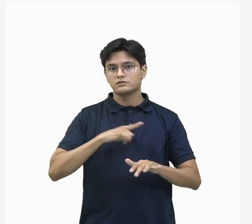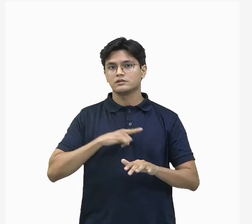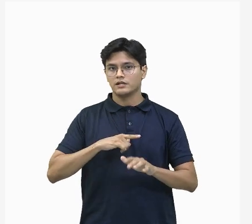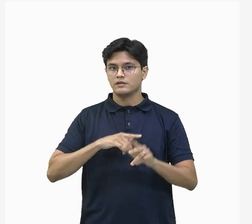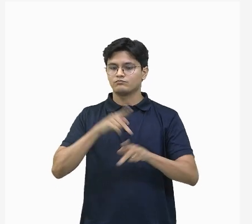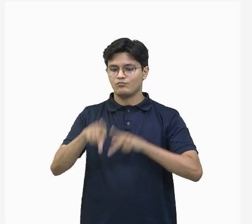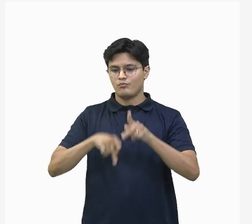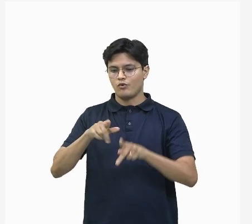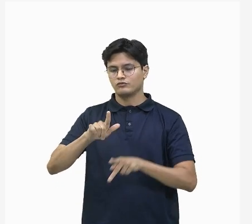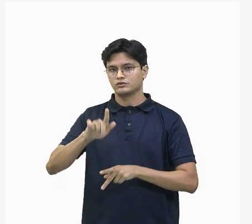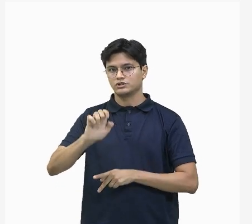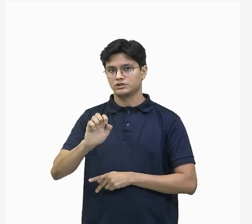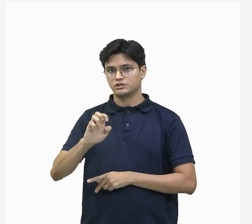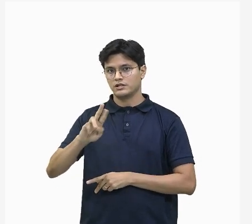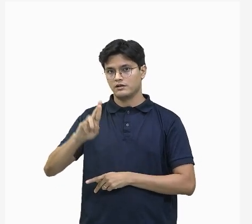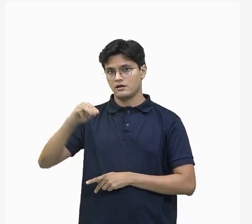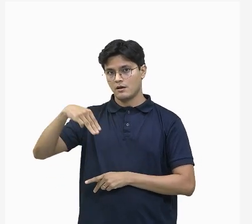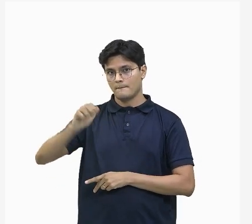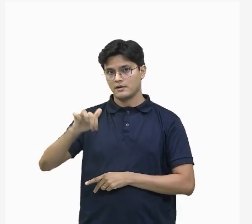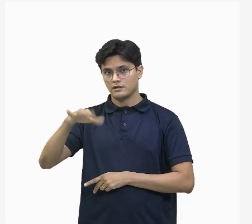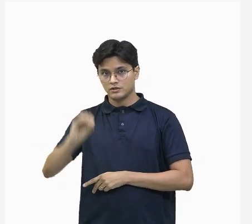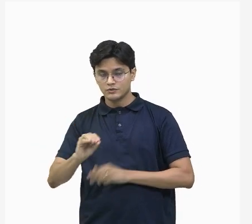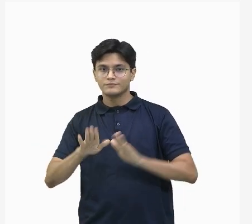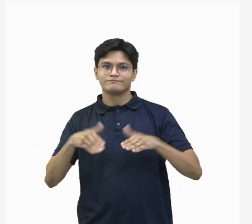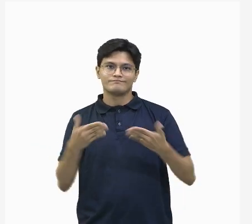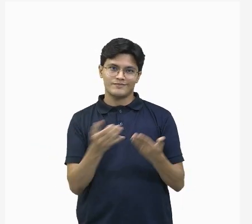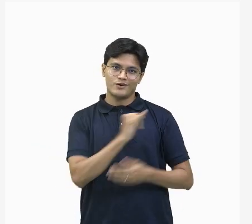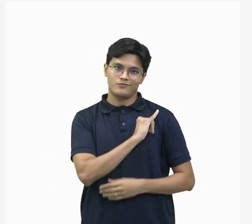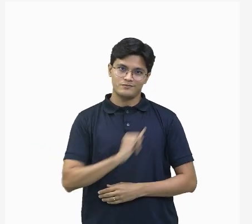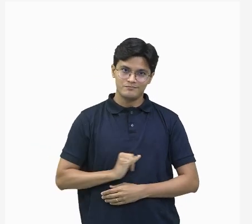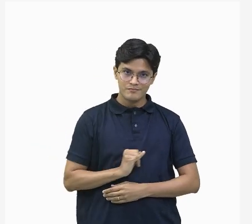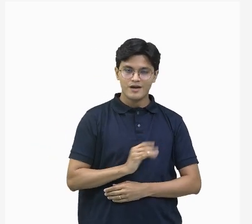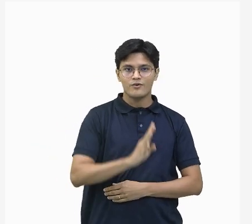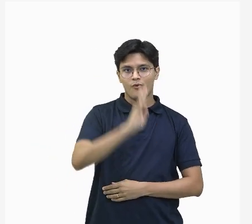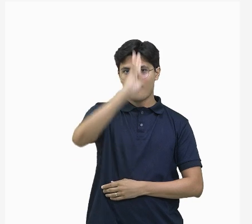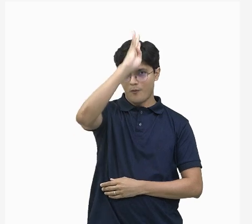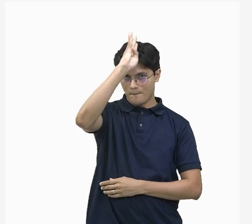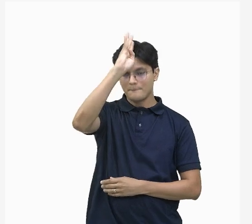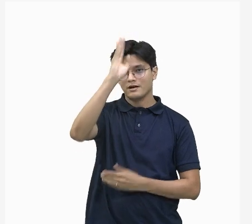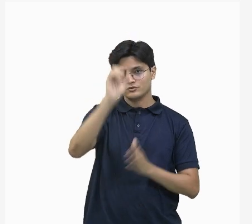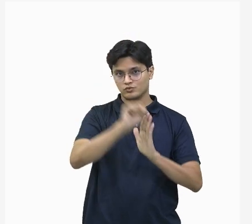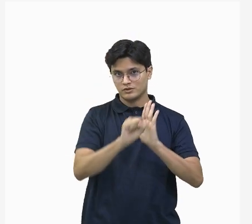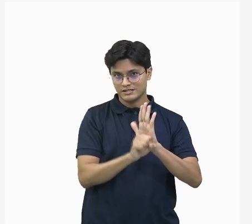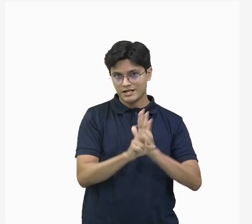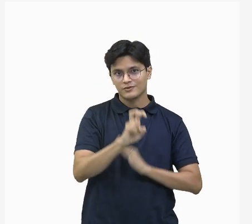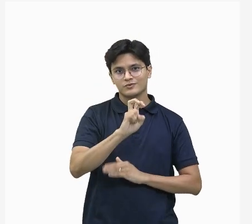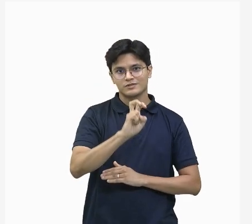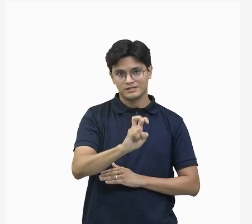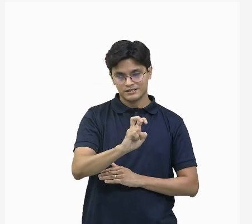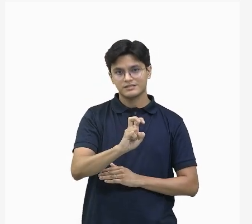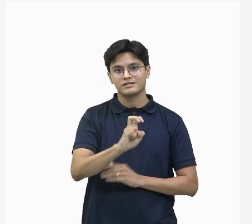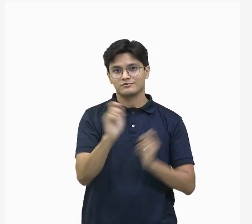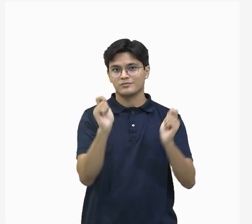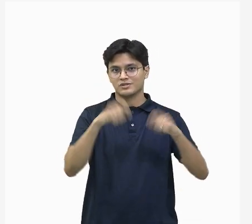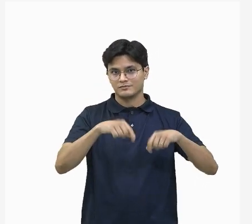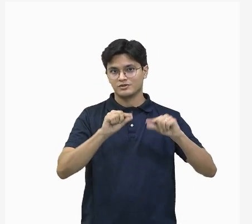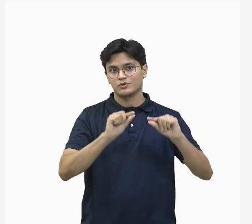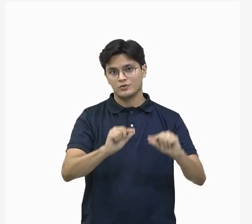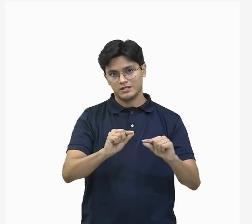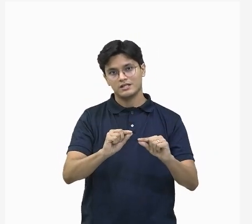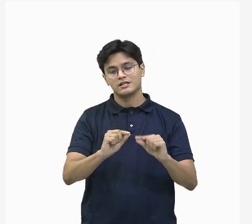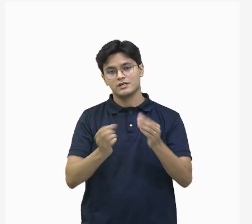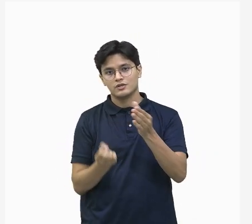A desagregação, então, do Império Romano do Ocidente no século V possibilitou a formação